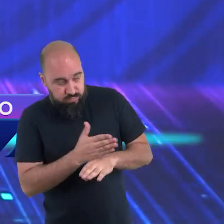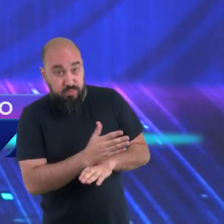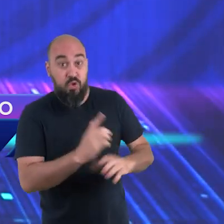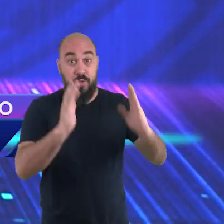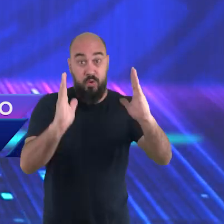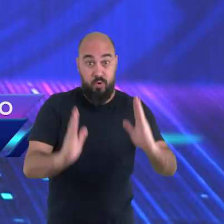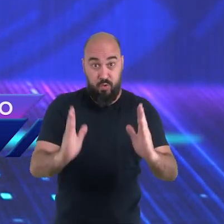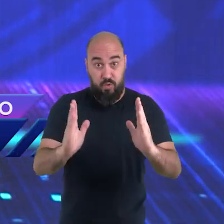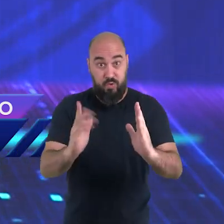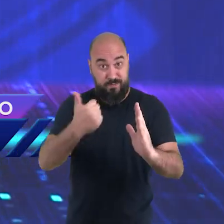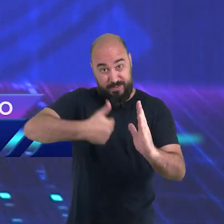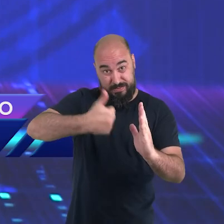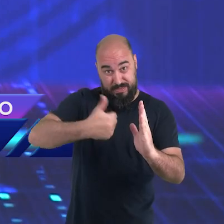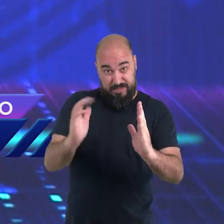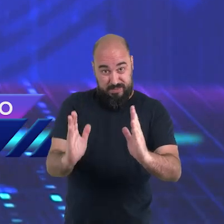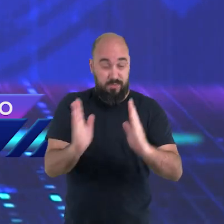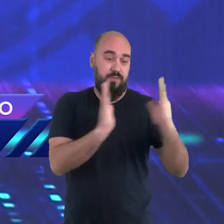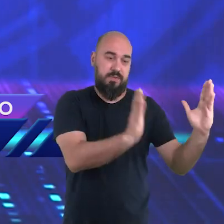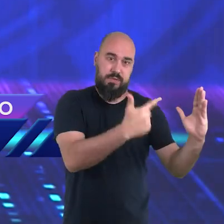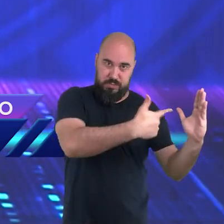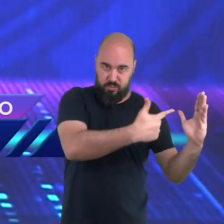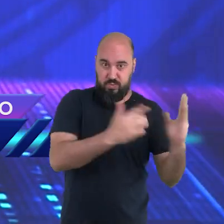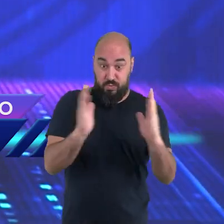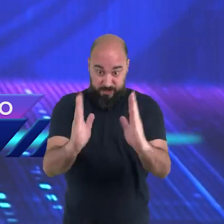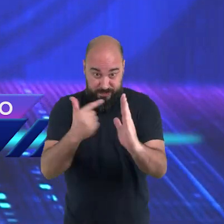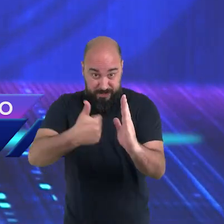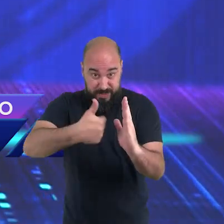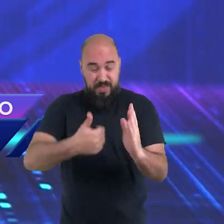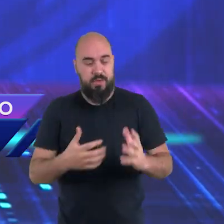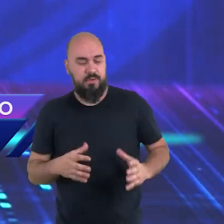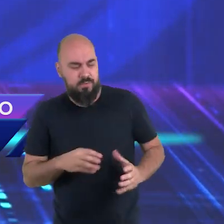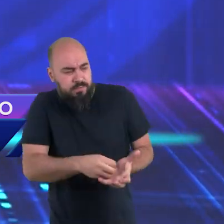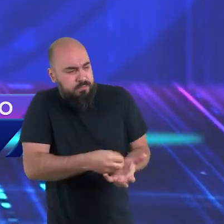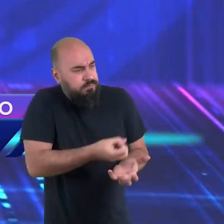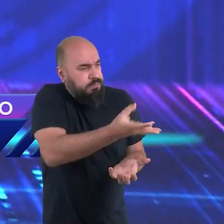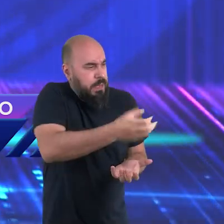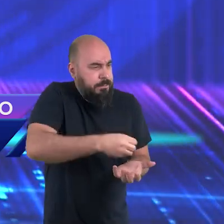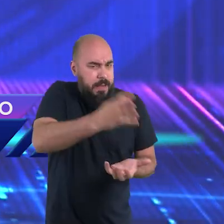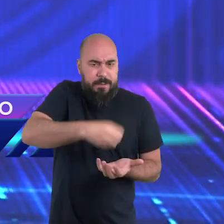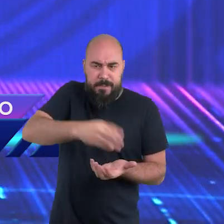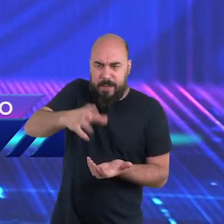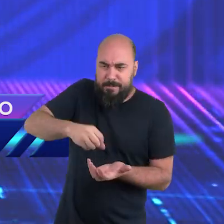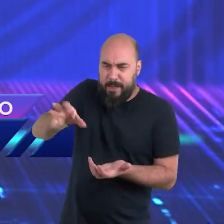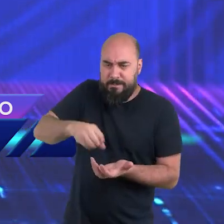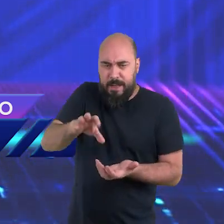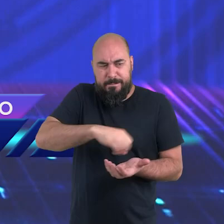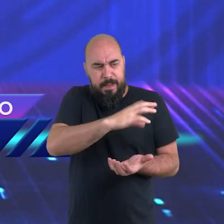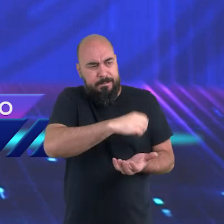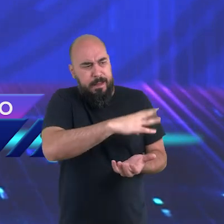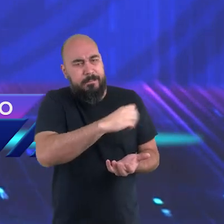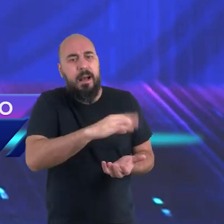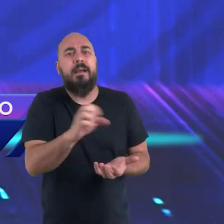o sacerdote aspergia este sangue no véu, no altar. E o que significava isso?